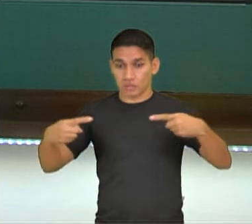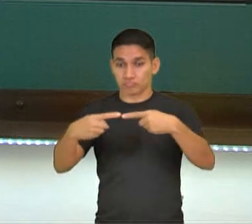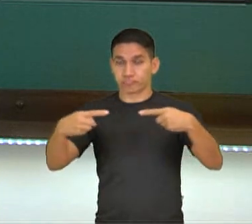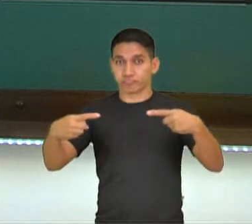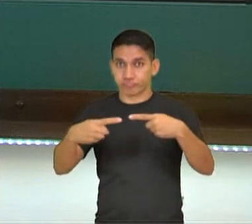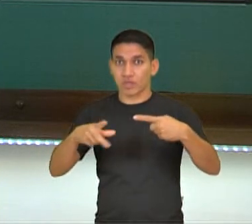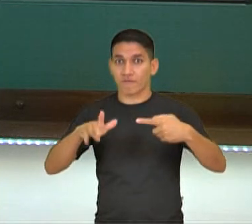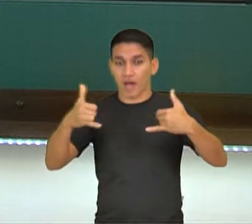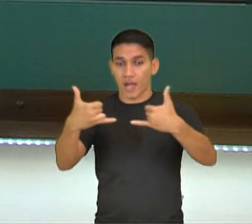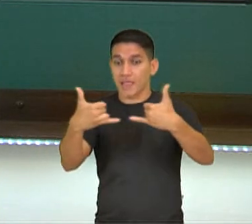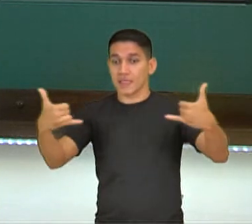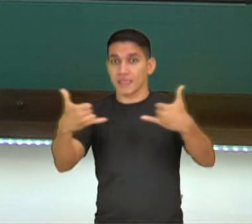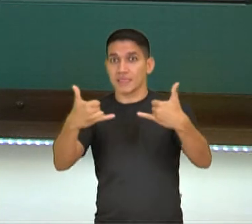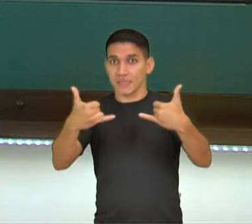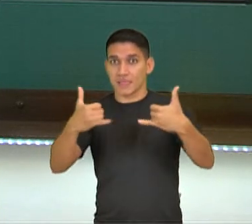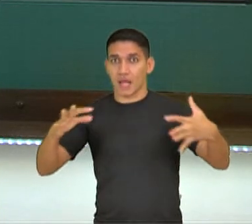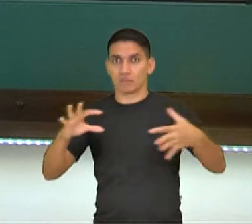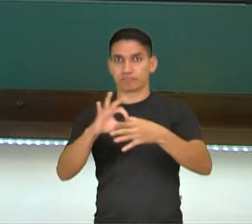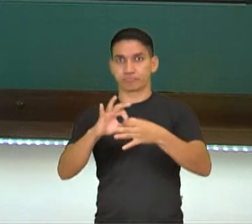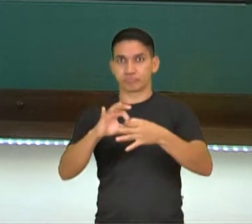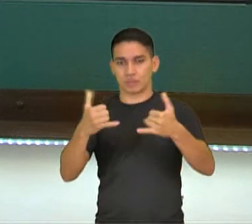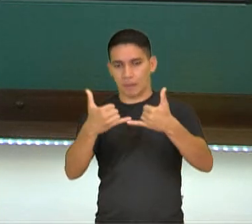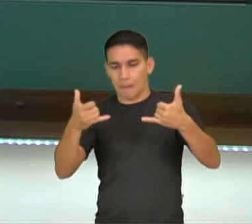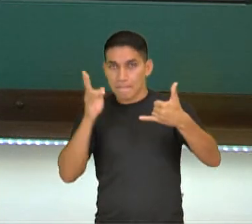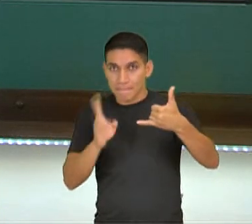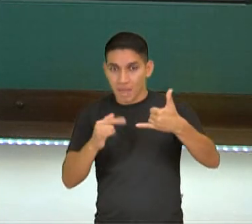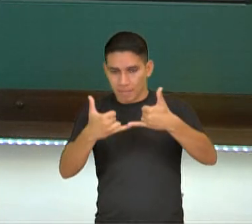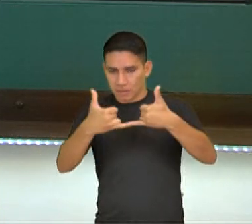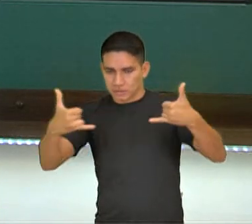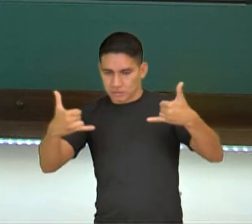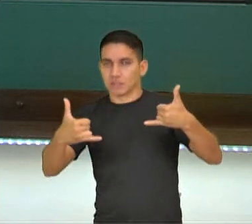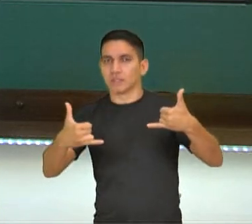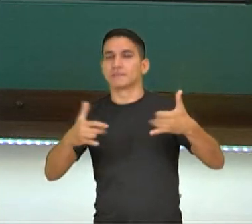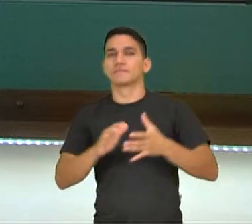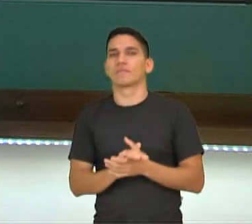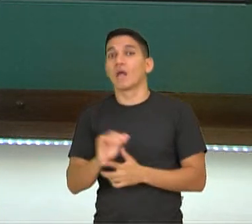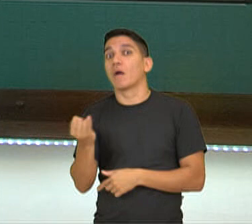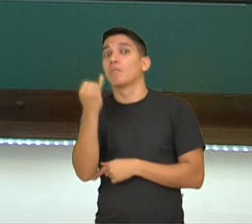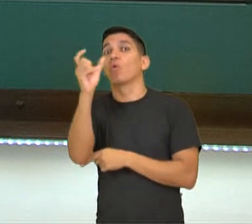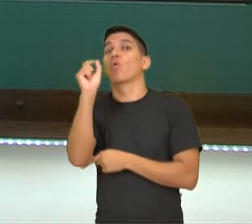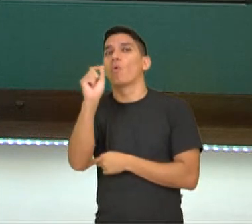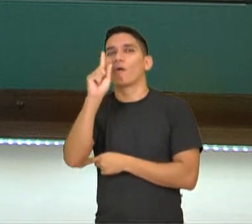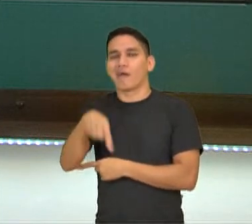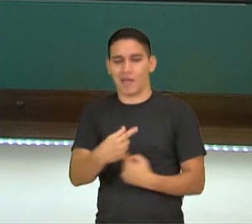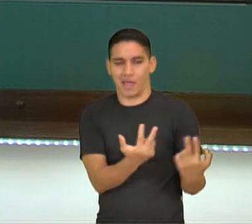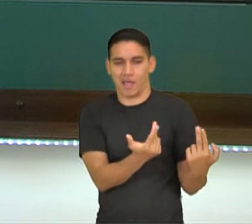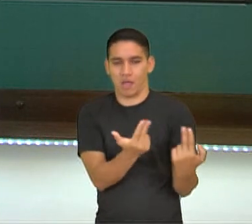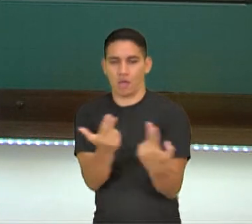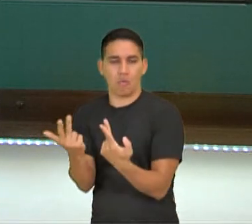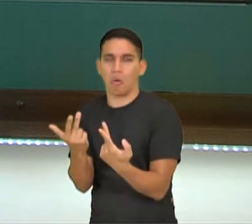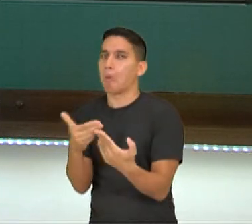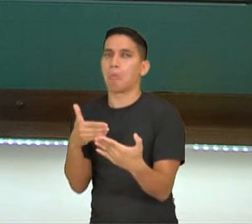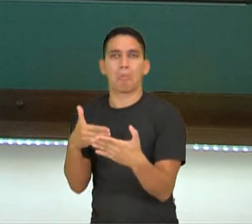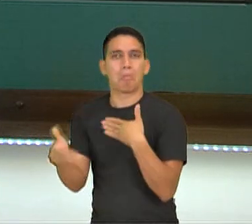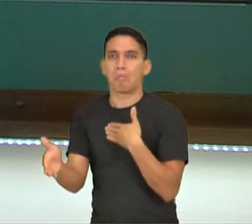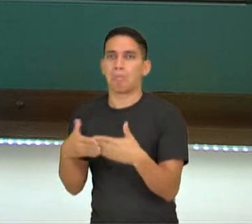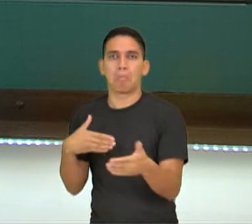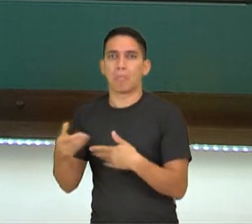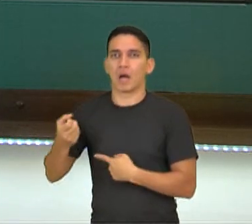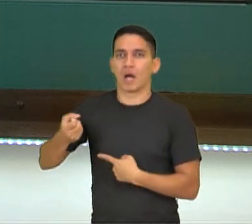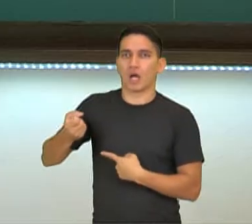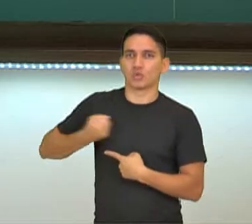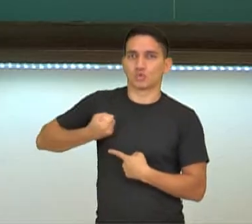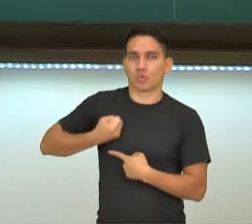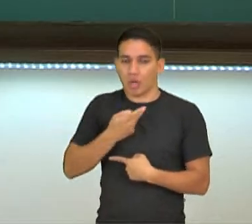linha que liga as cargas, ok? E uma coisa muito importante, elas são iguais independente do valor